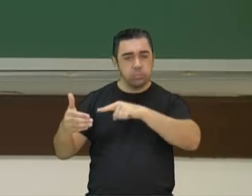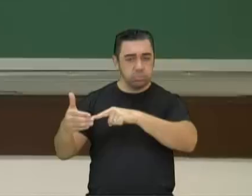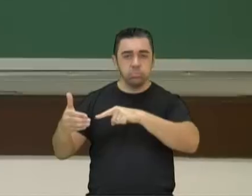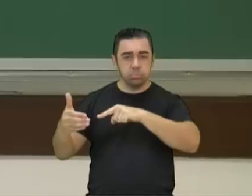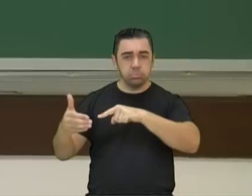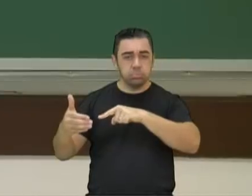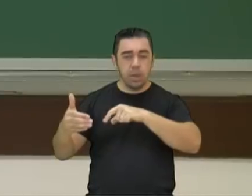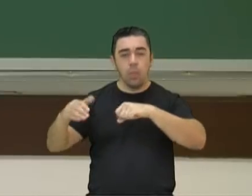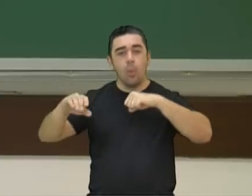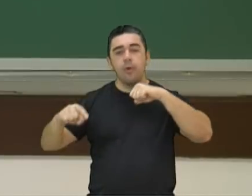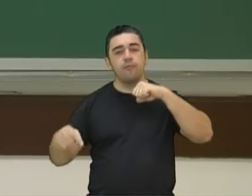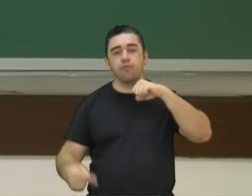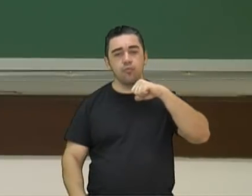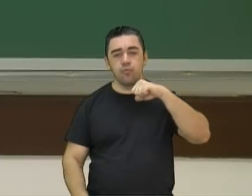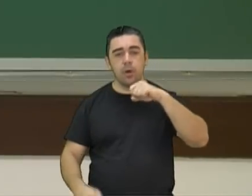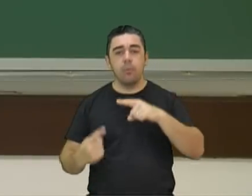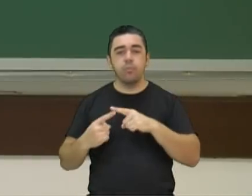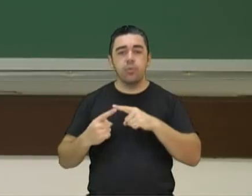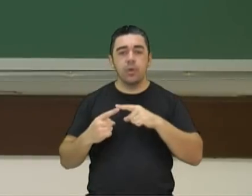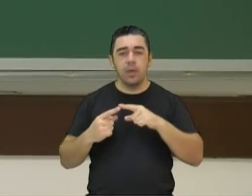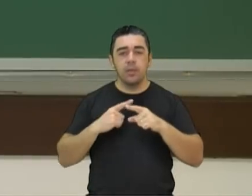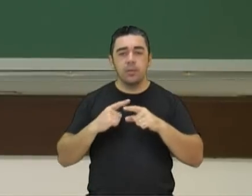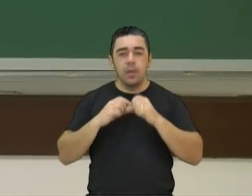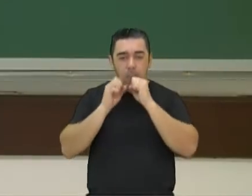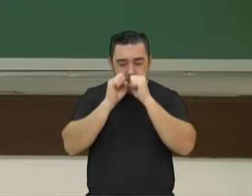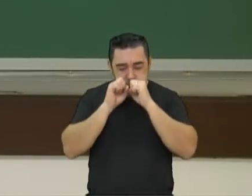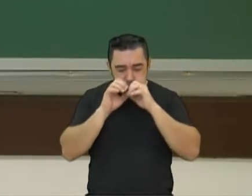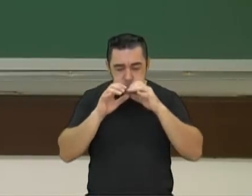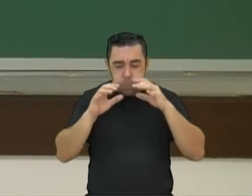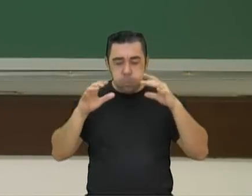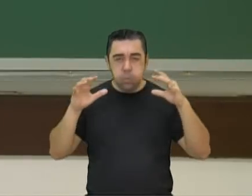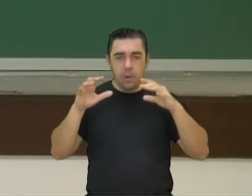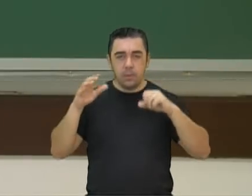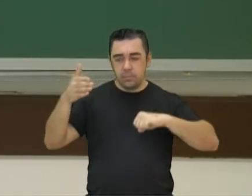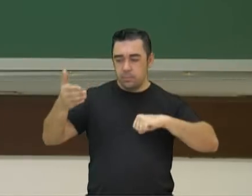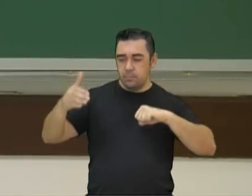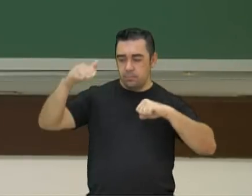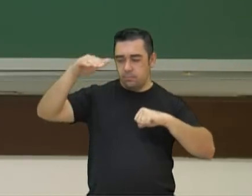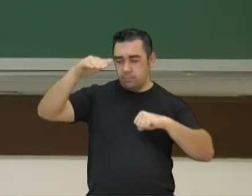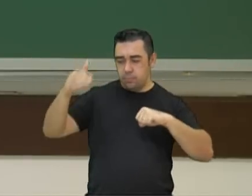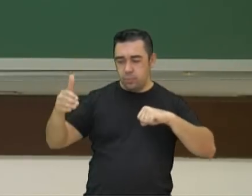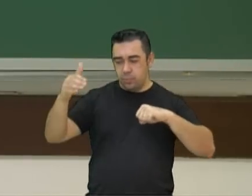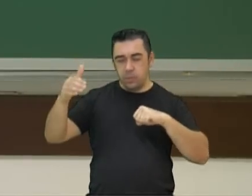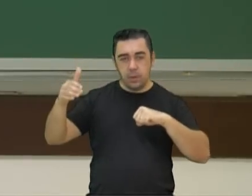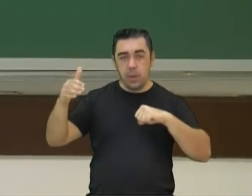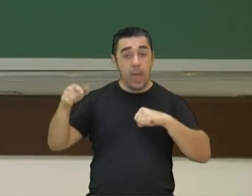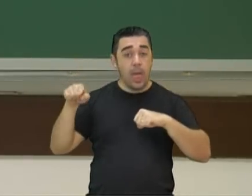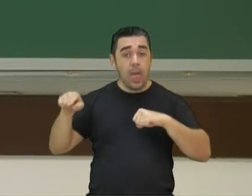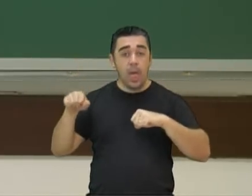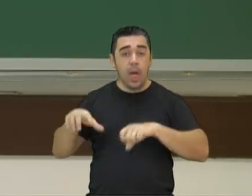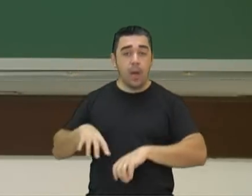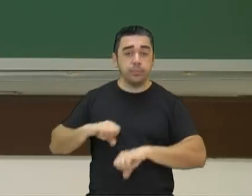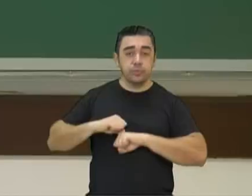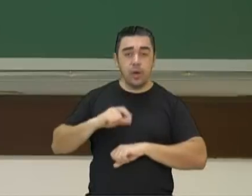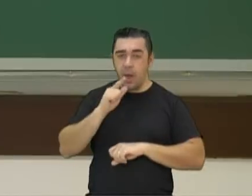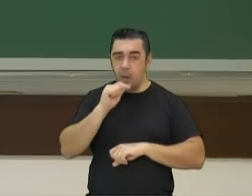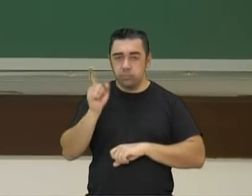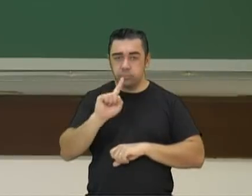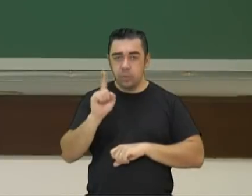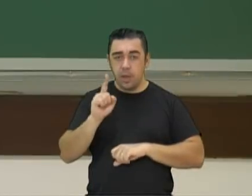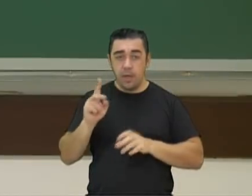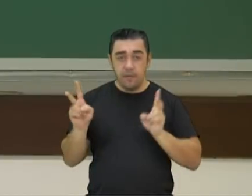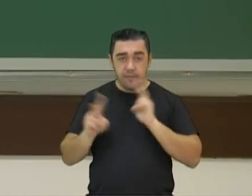água, ele não afunda e ele não absorve a água. Então você consegue, voltando o